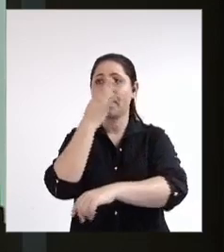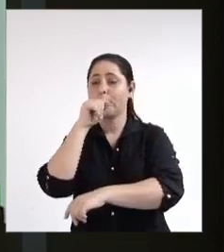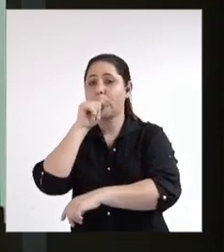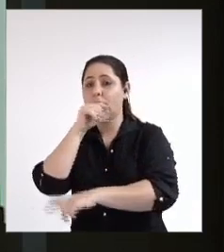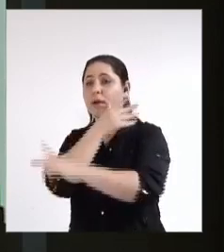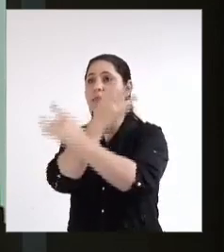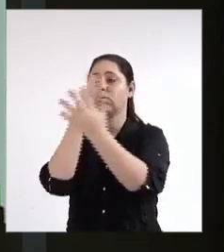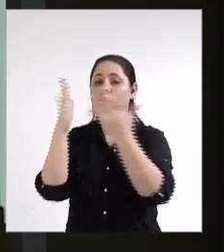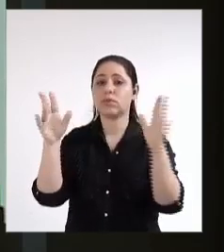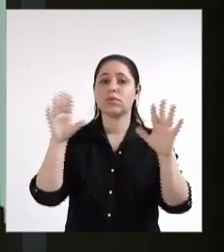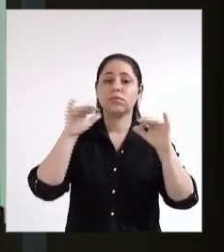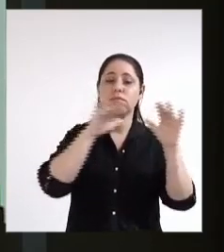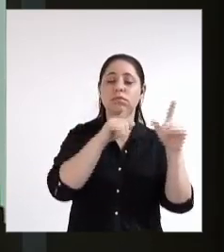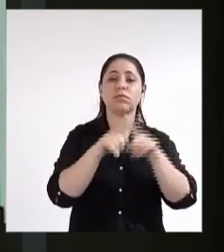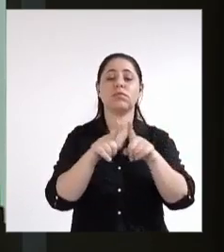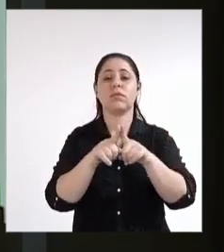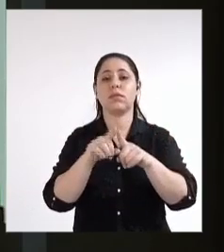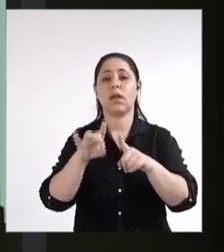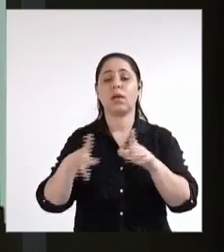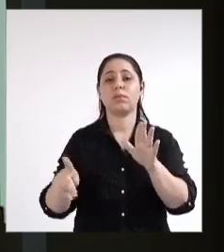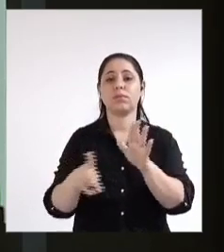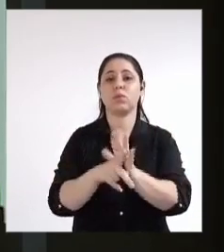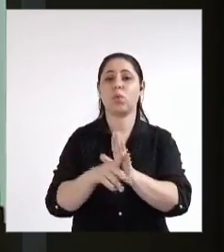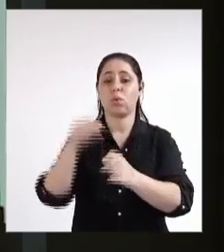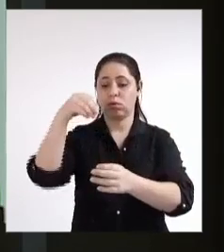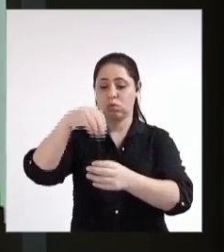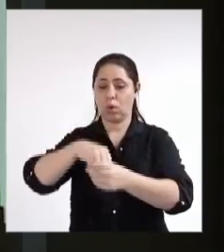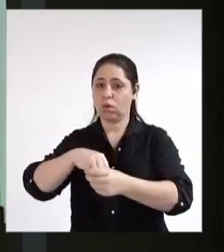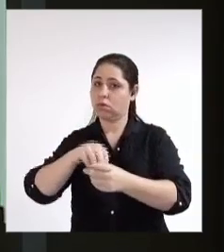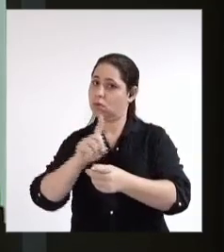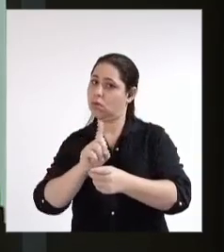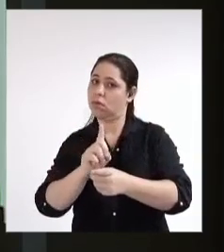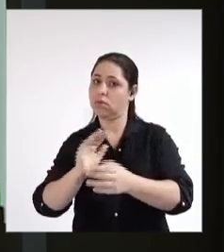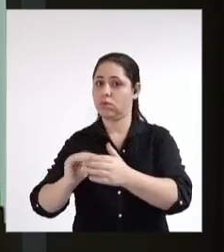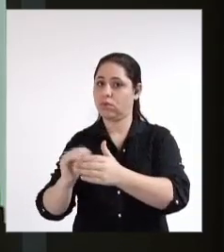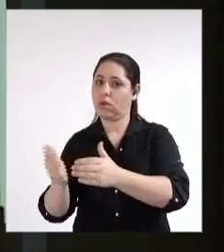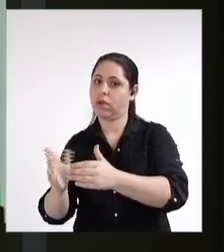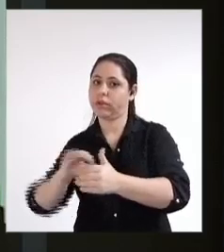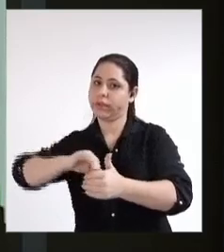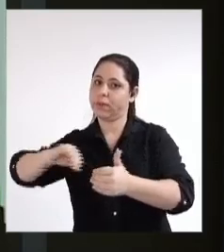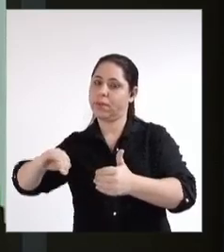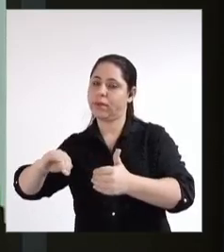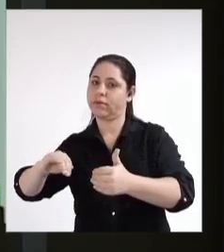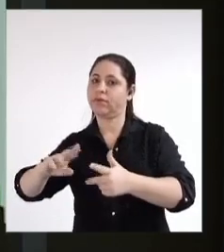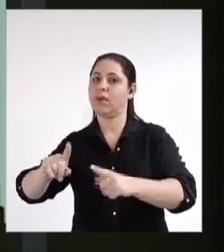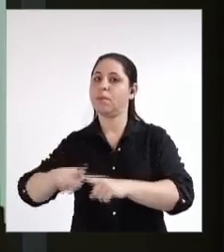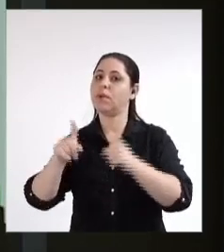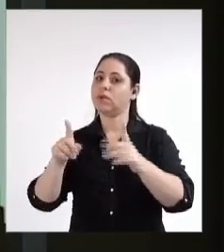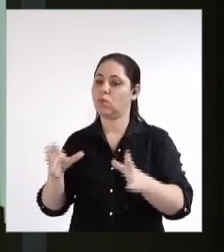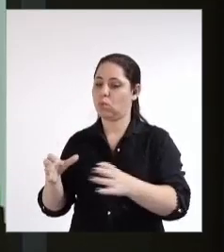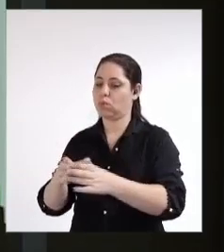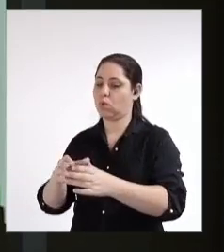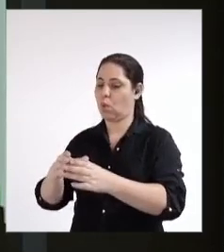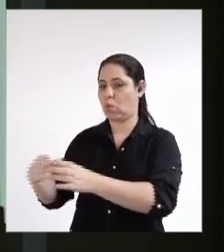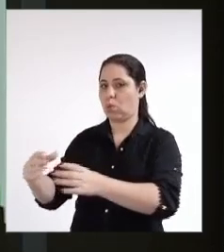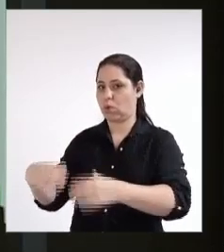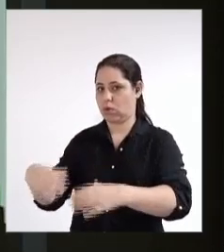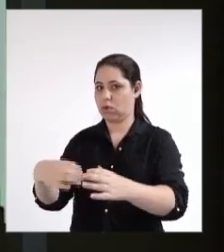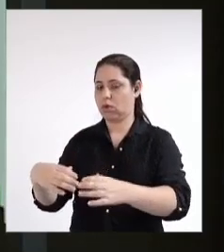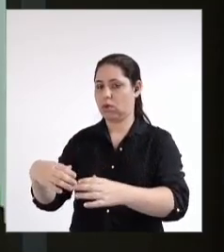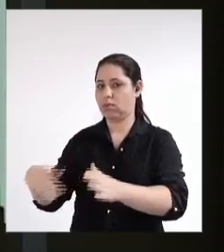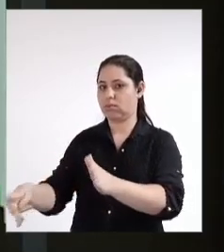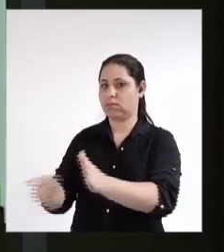não está dentro da dois núcleos portanto né mas é uma área protegida conforme a legislação